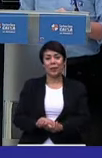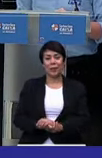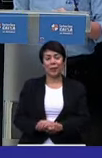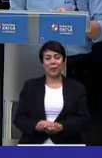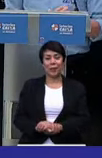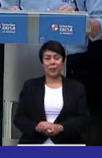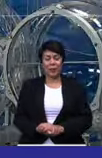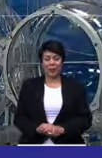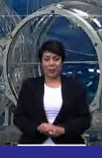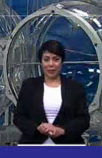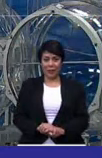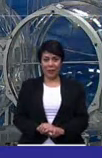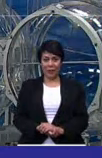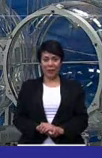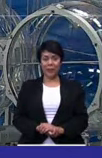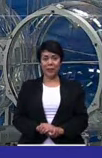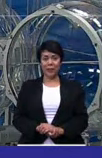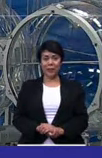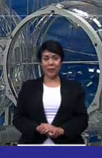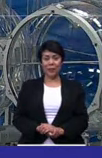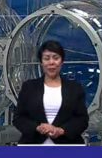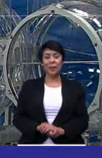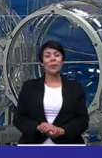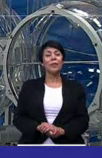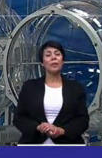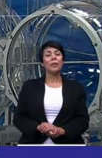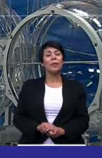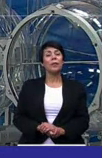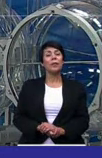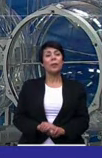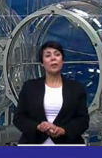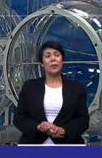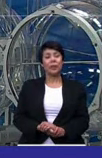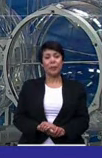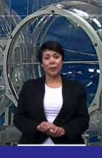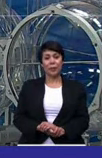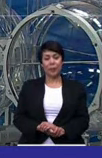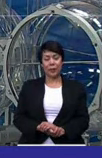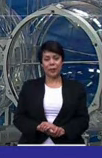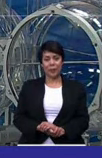Souza, atentos a cada detalhe. Lembrando que este é o concurso número